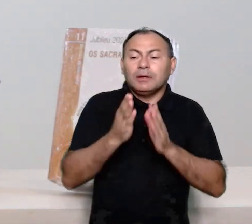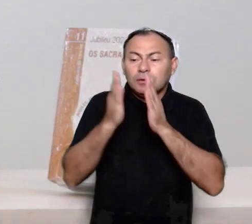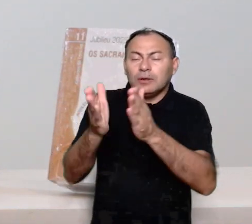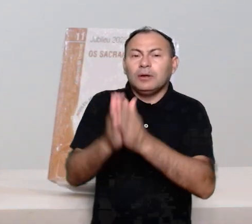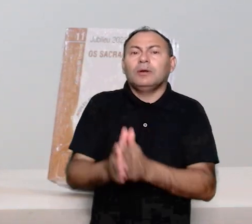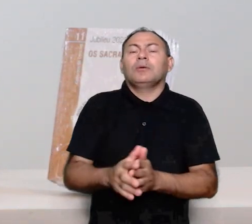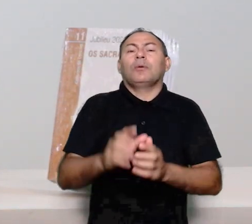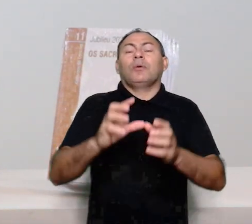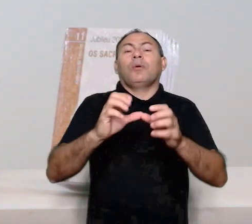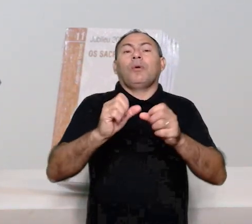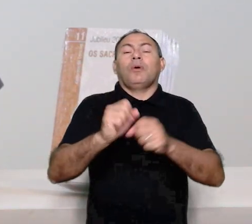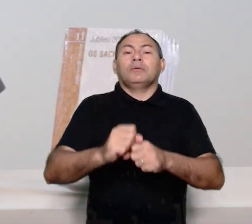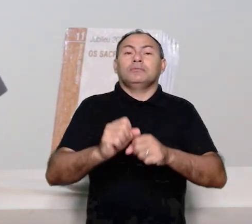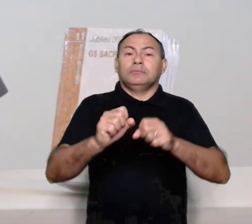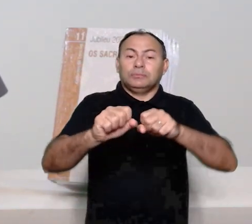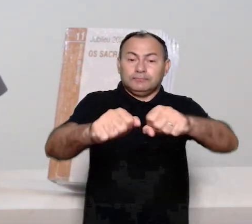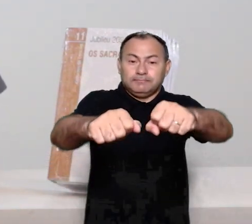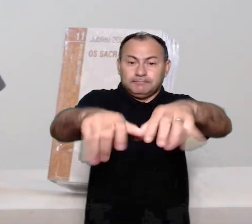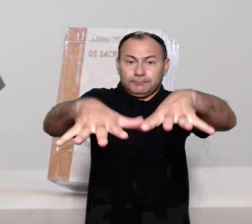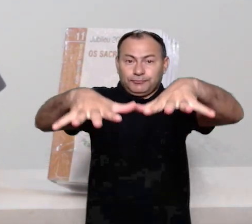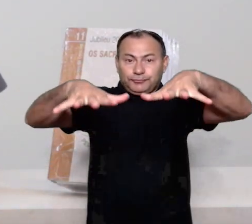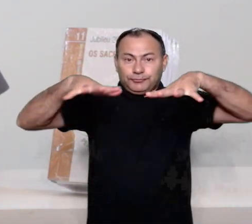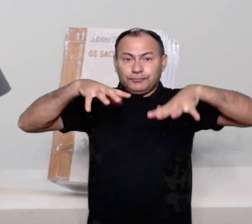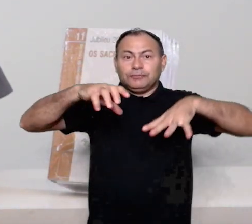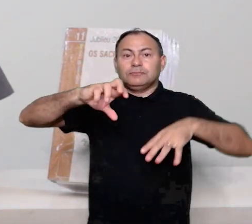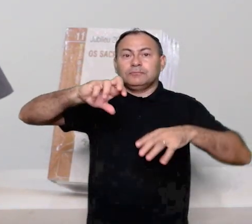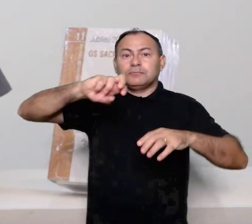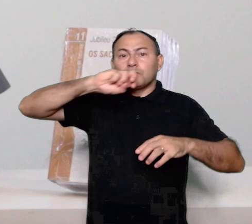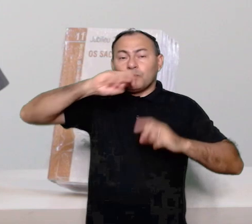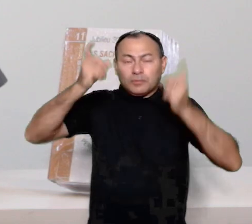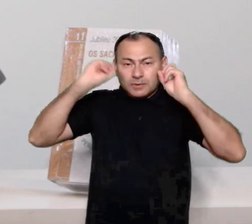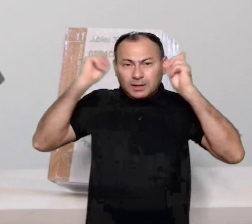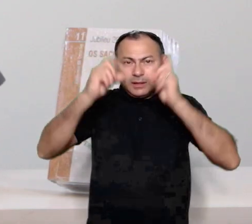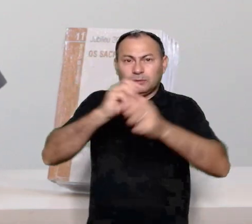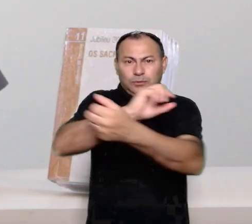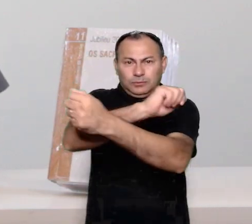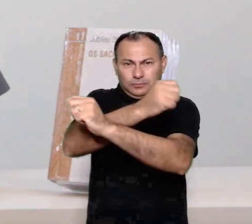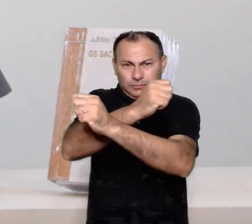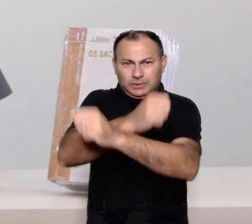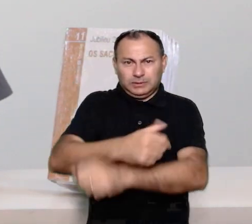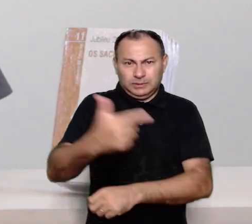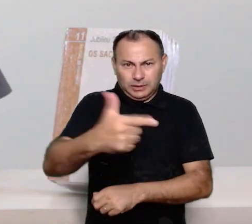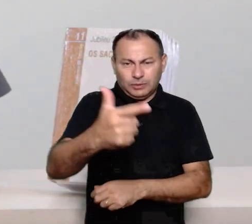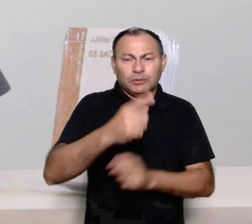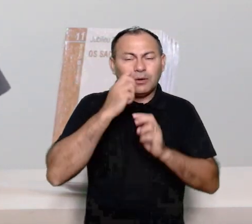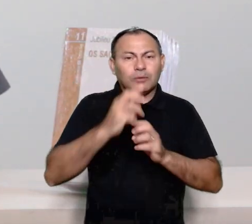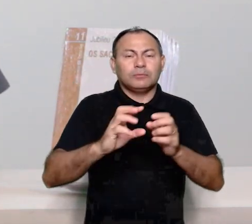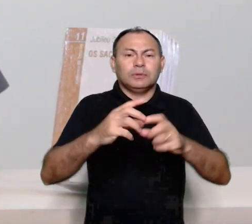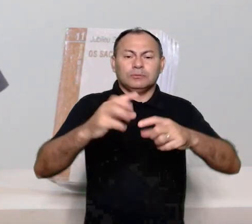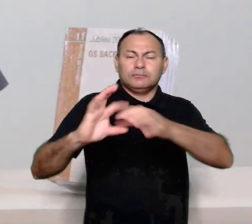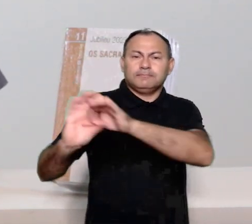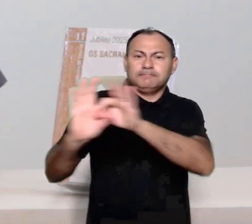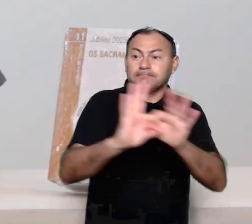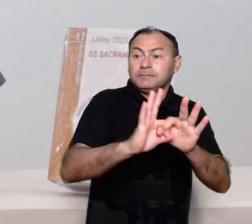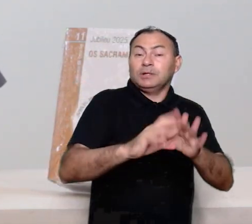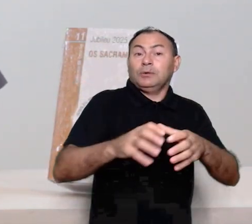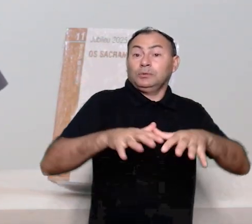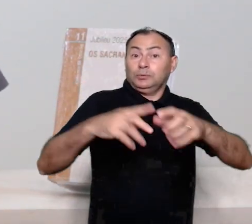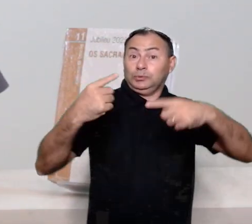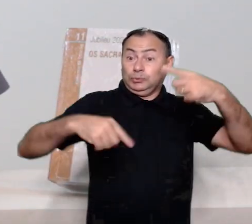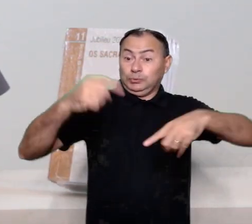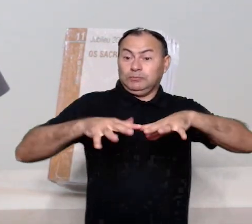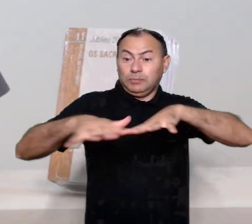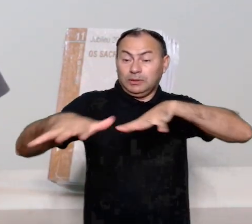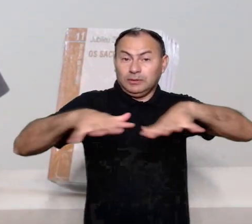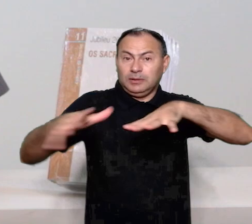Concílio Vaticano II, onde, diante de um contexto polêmico, diante de um contexto dos grandes movimentos,